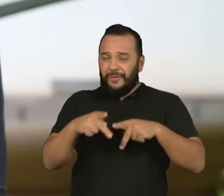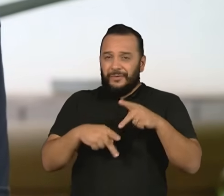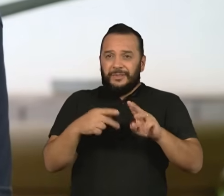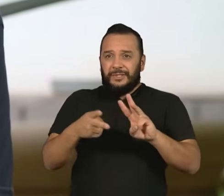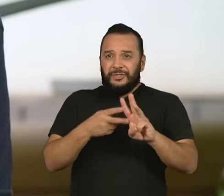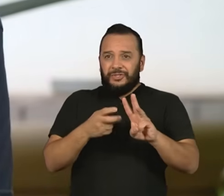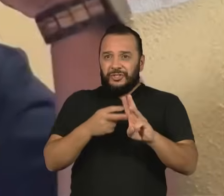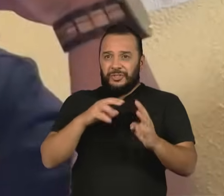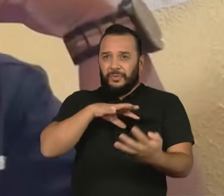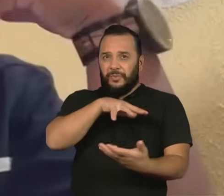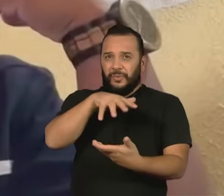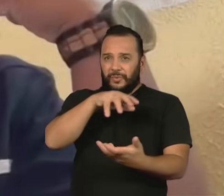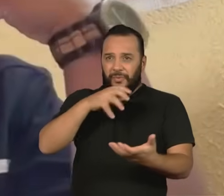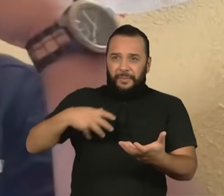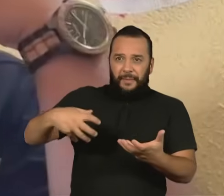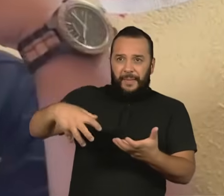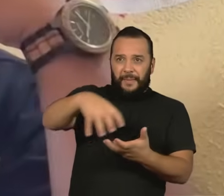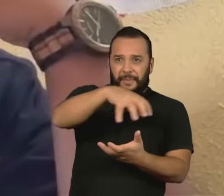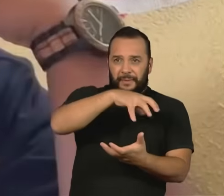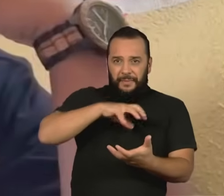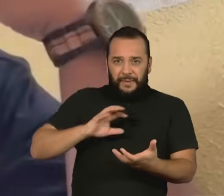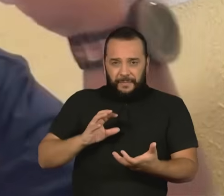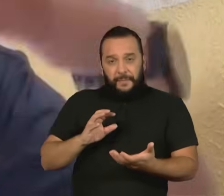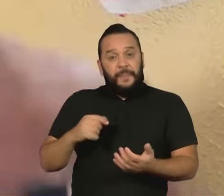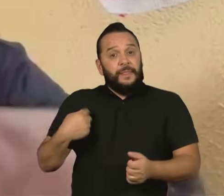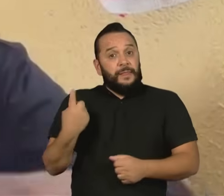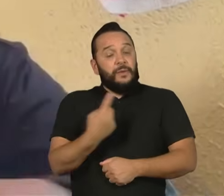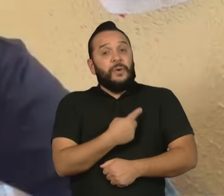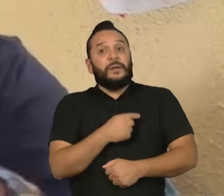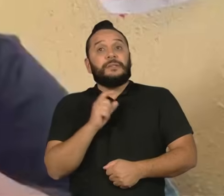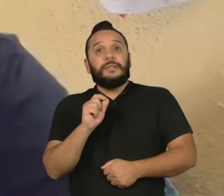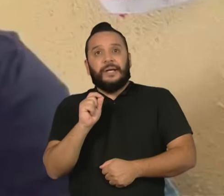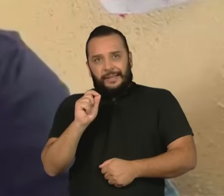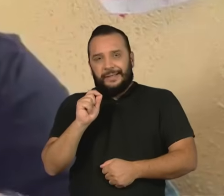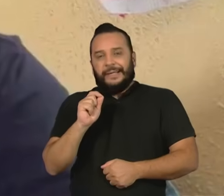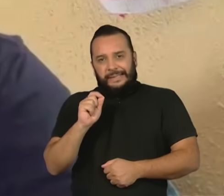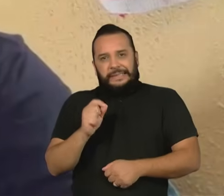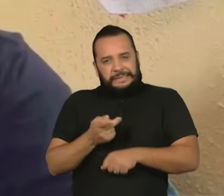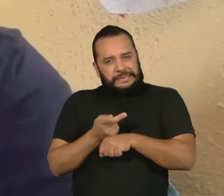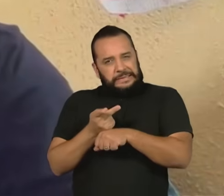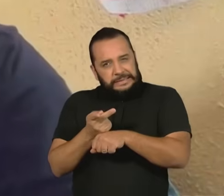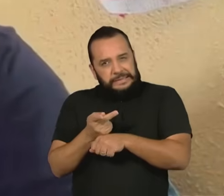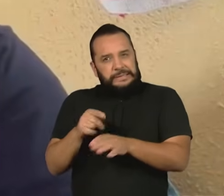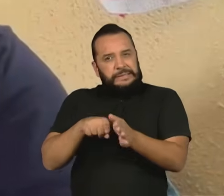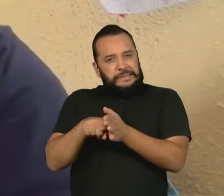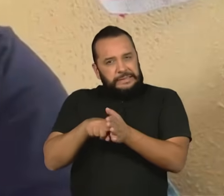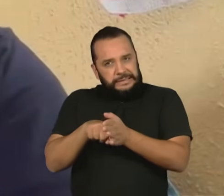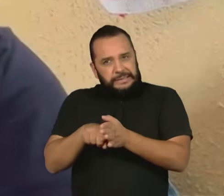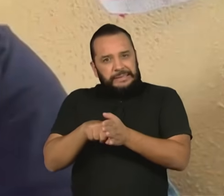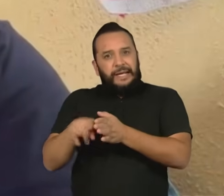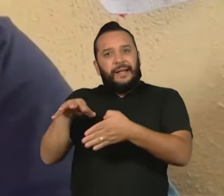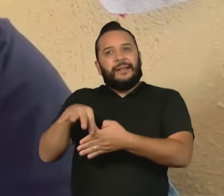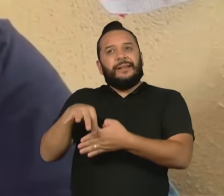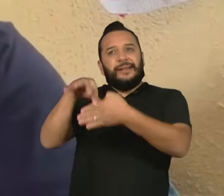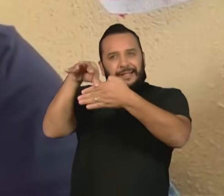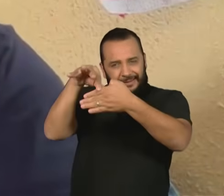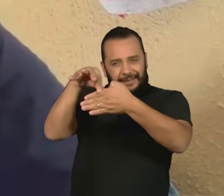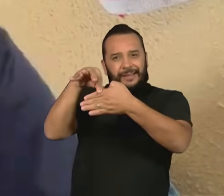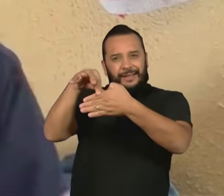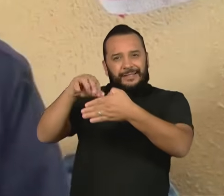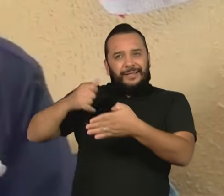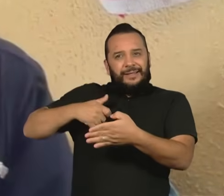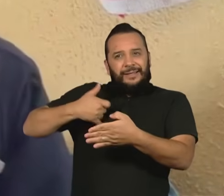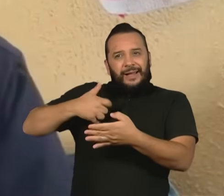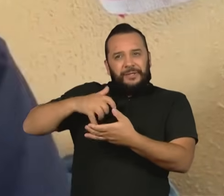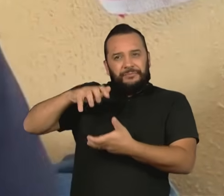indígenas no planeta. A gente teve esses cuidados de buscar, né, ir atrás dessas lideranças mais velhas, são os pioneiros, tanto